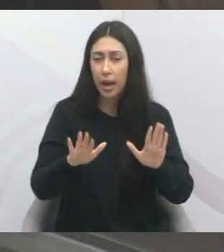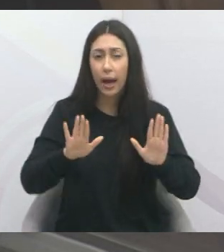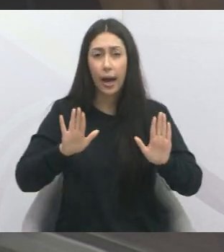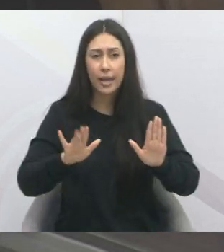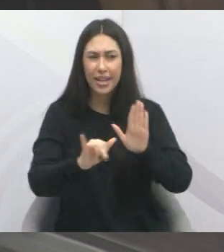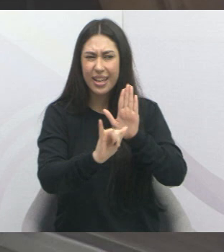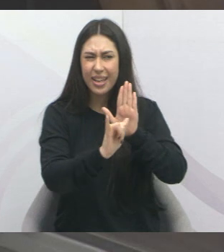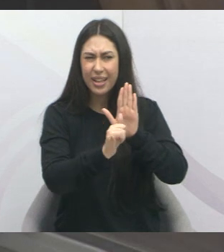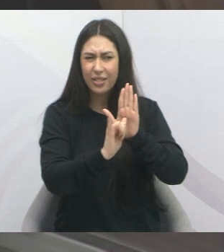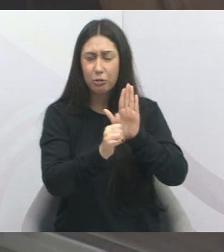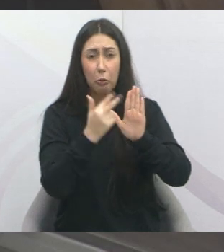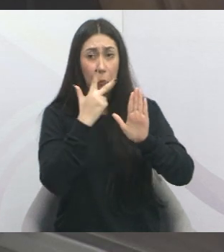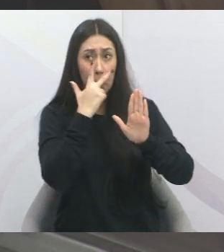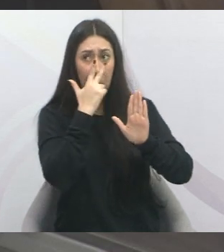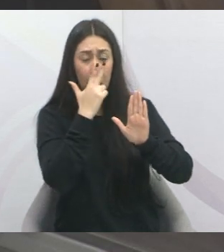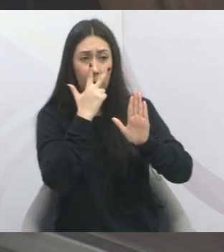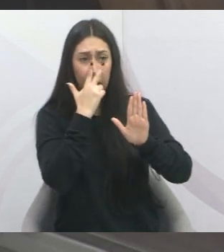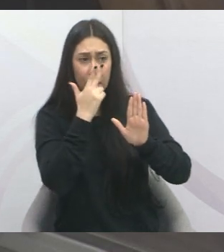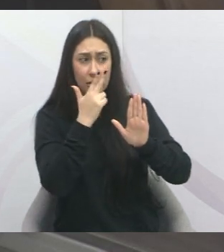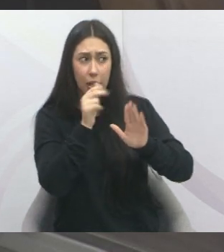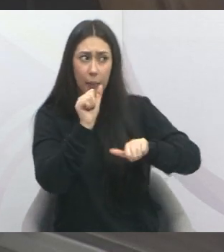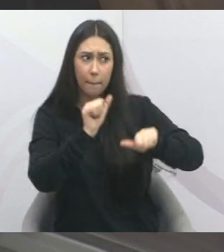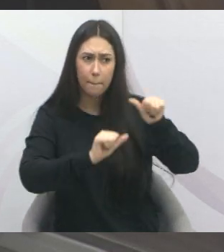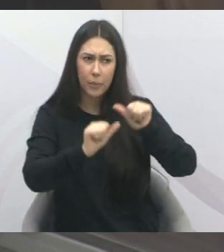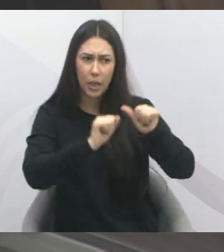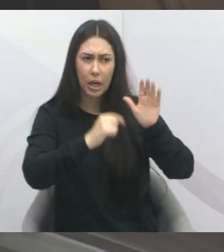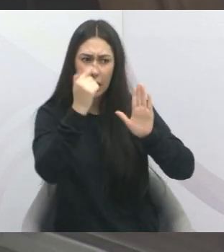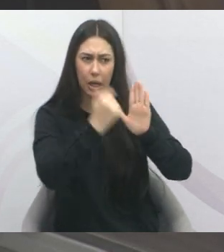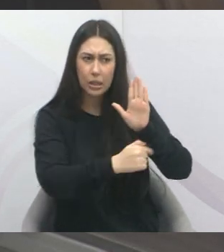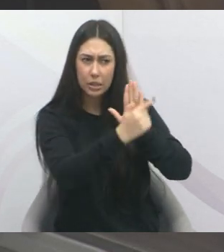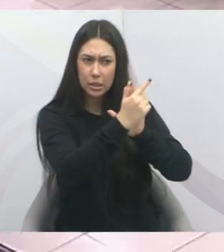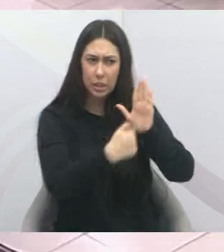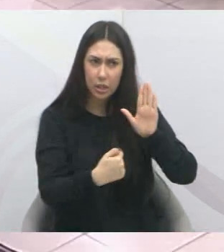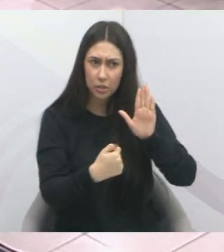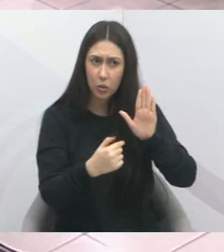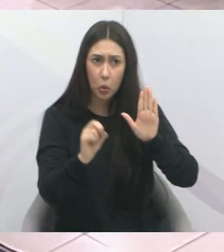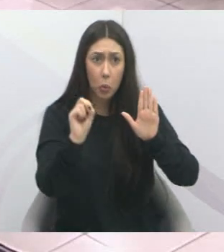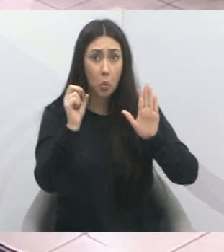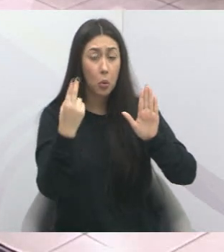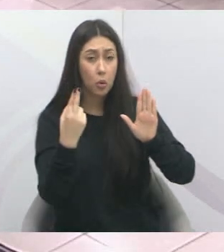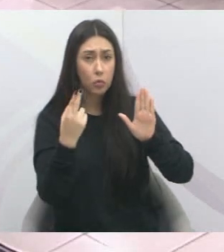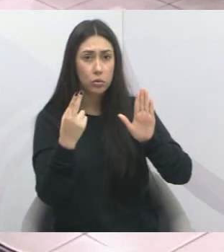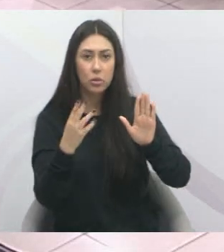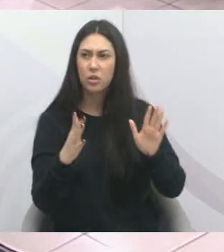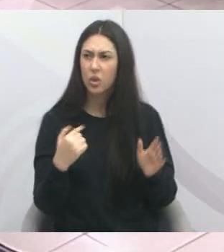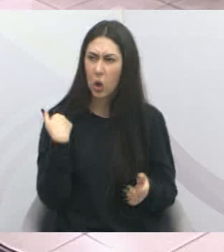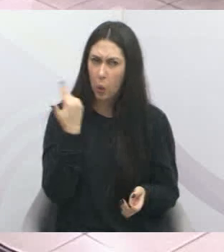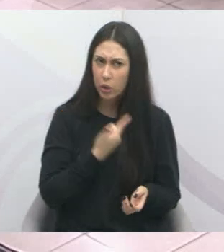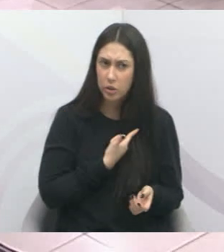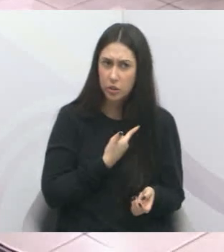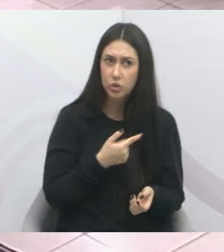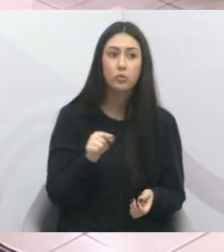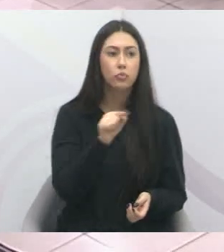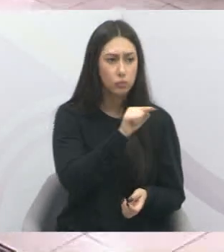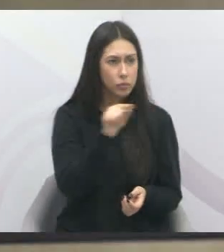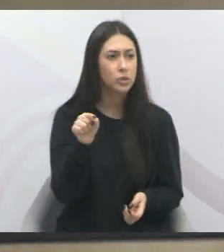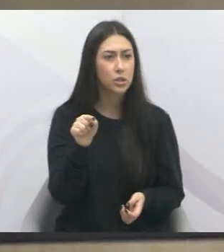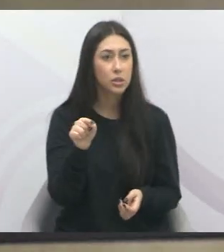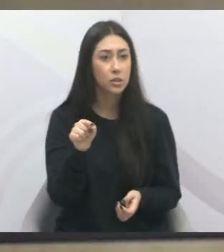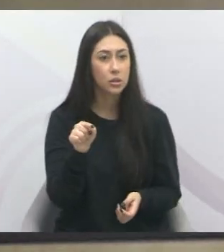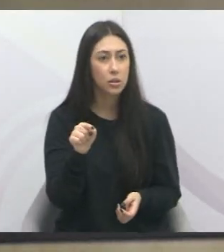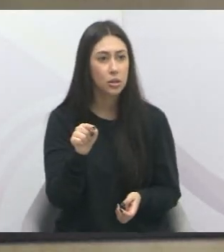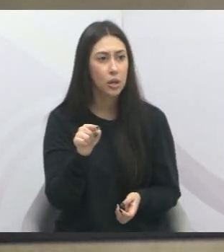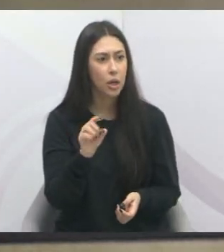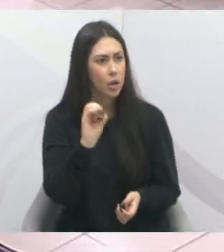edital parece que foi prorrogado, cancelado, alguma coisa? Ou Conosco? vocês? Não,